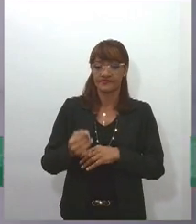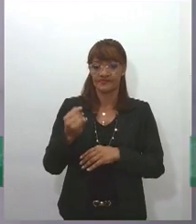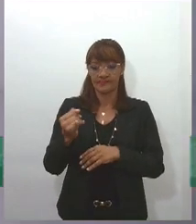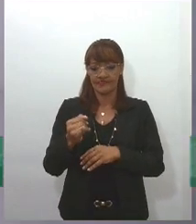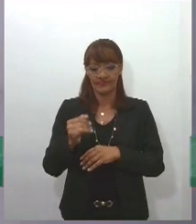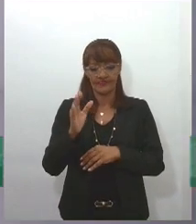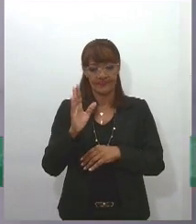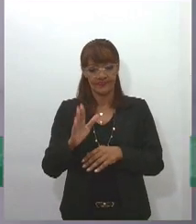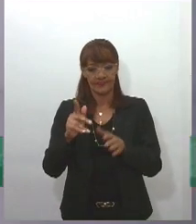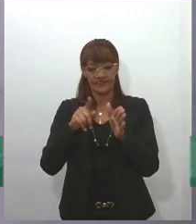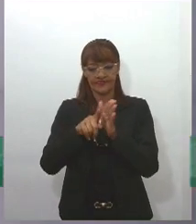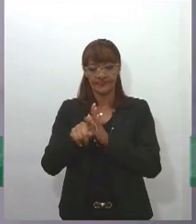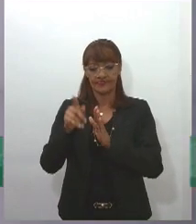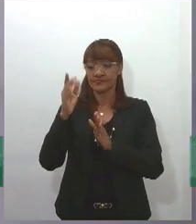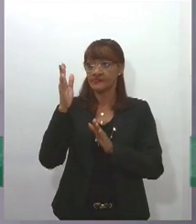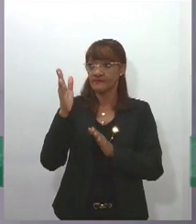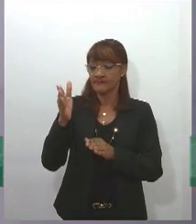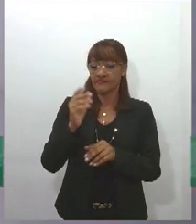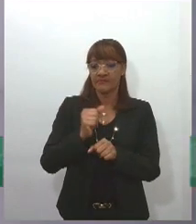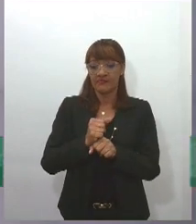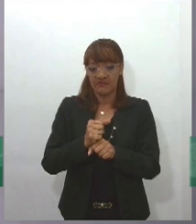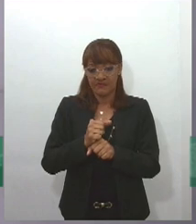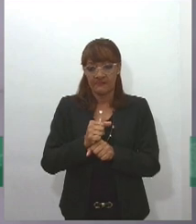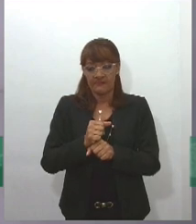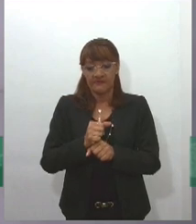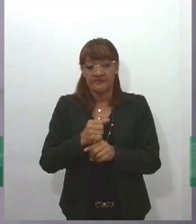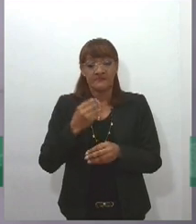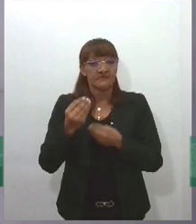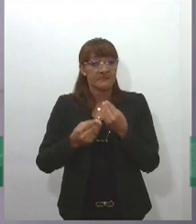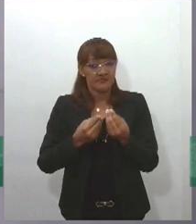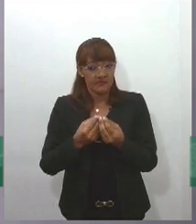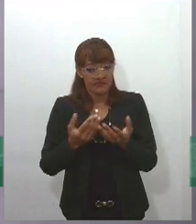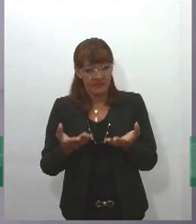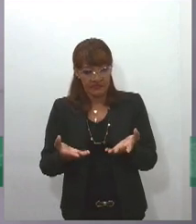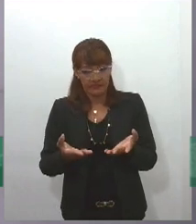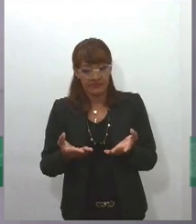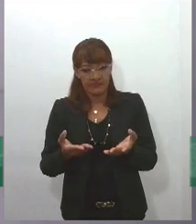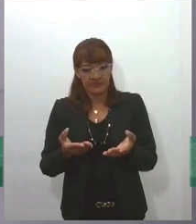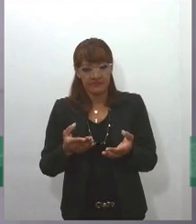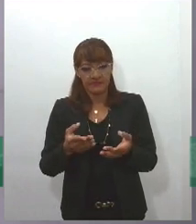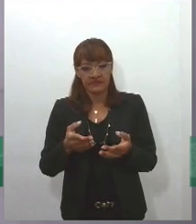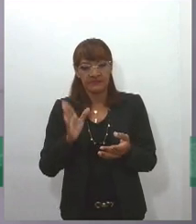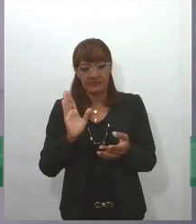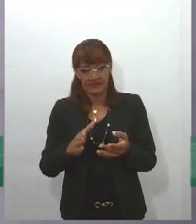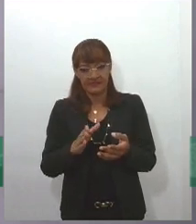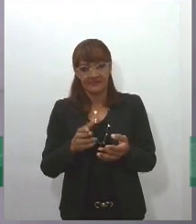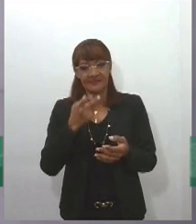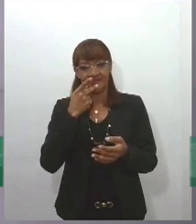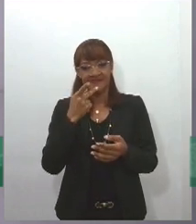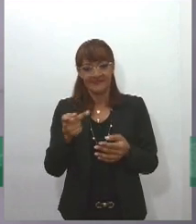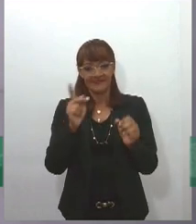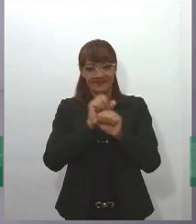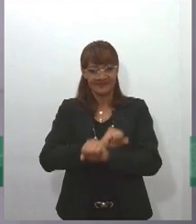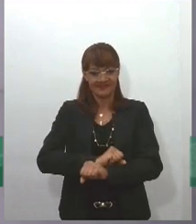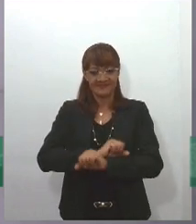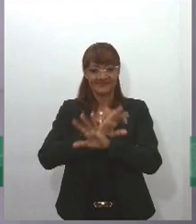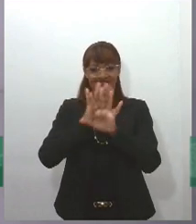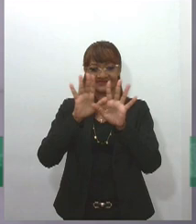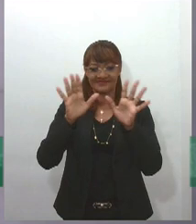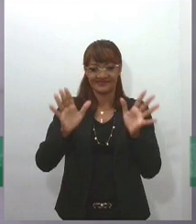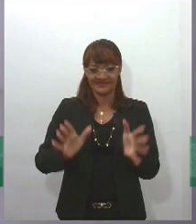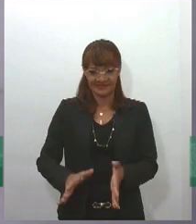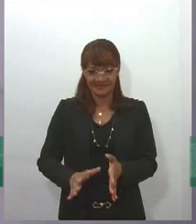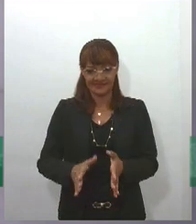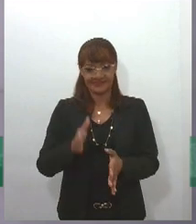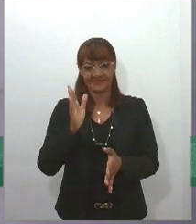relação justamente ao cashback né E aí para não utilizar um termo em inglês né Vamos falar aí dessa devolução de parte do valor